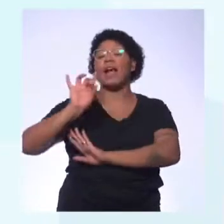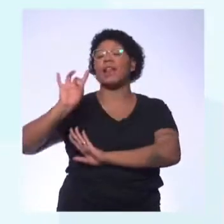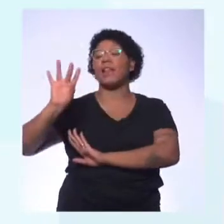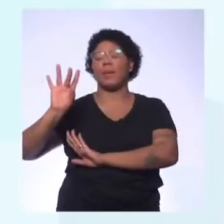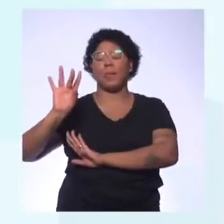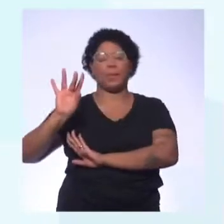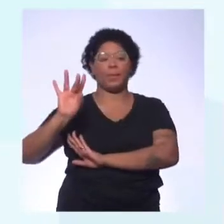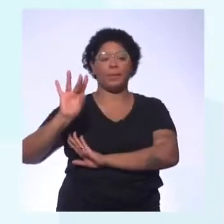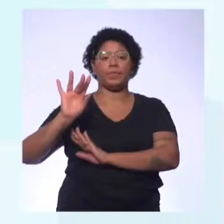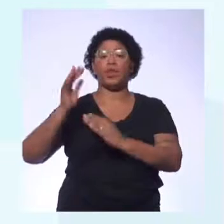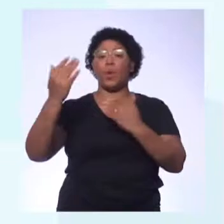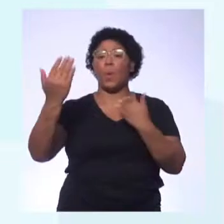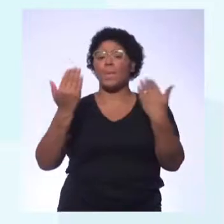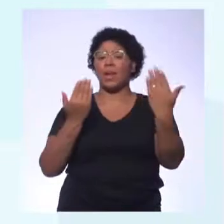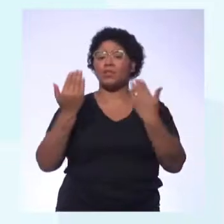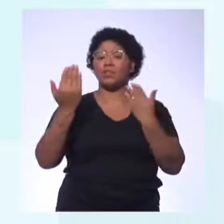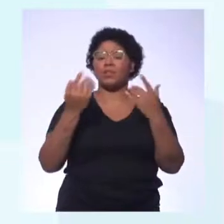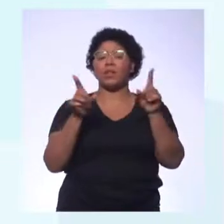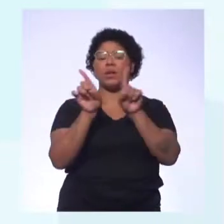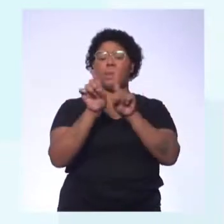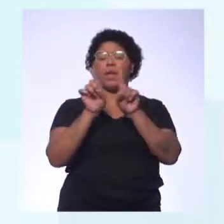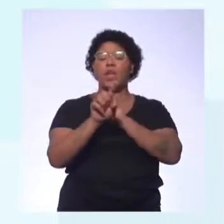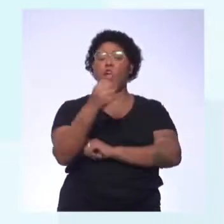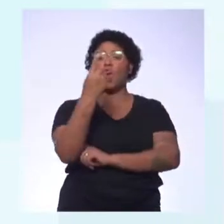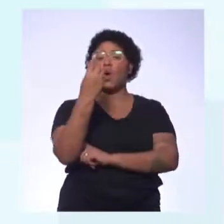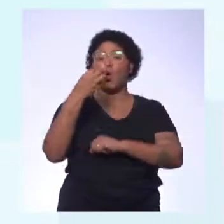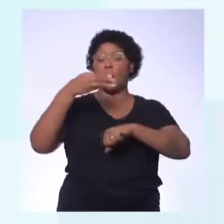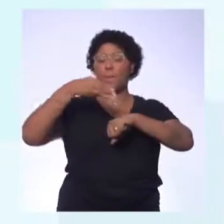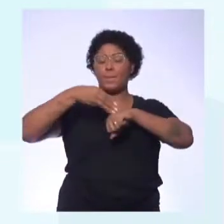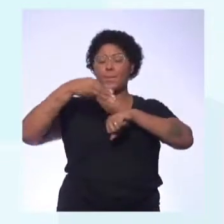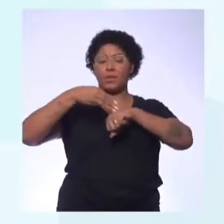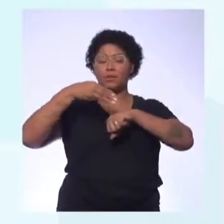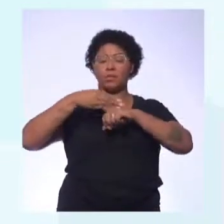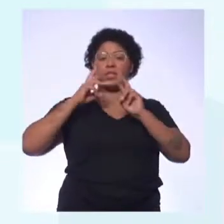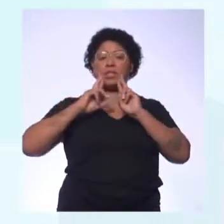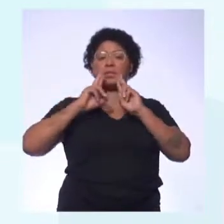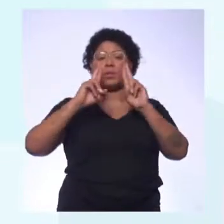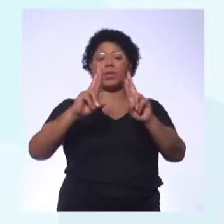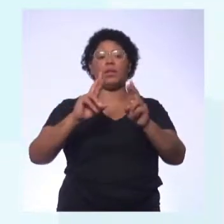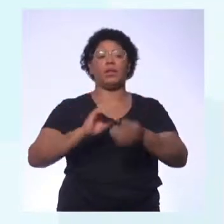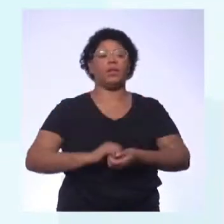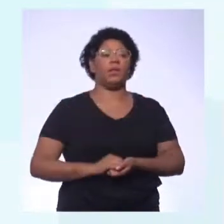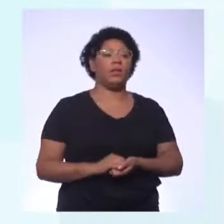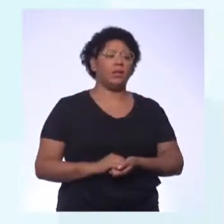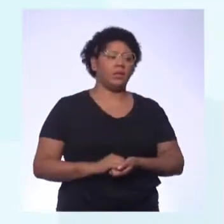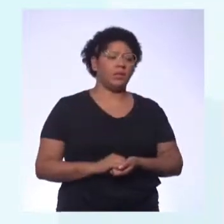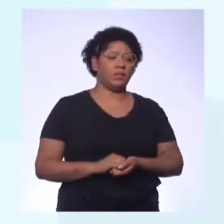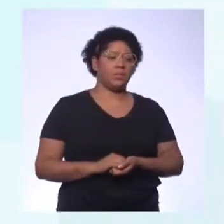descrição comparativa. Tá? 1 minuto para vocês colocarem aí no chat.